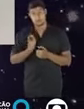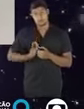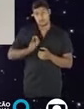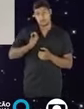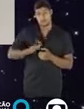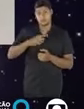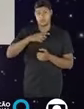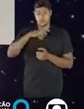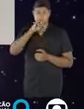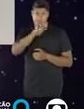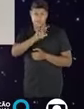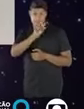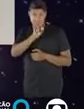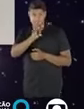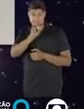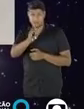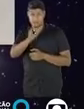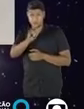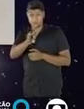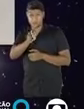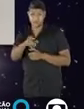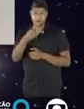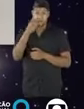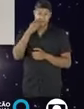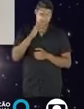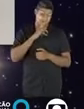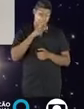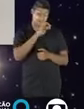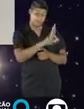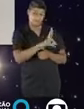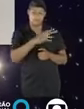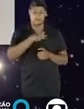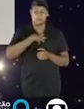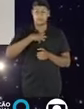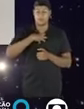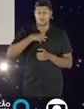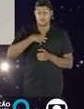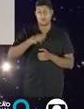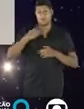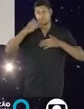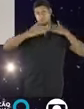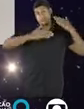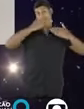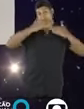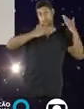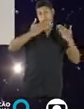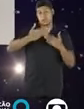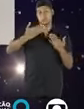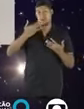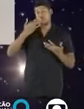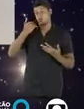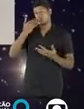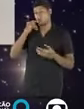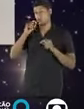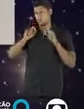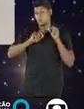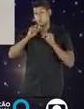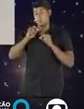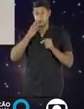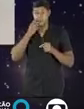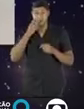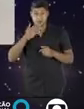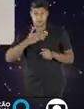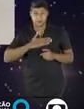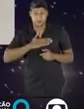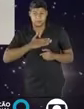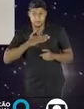cheios de venenos. E a gente acaba respondendo de uma forma, nesse processo digestivo, de uma reação que